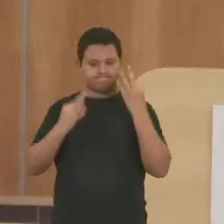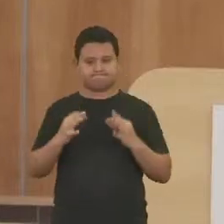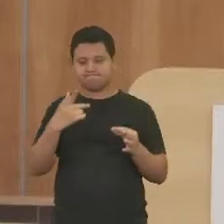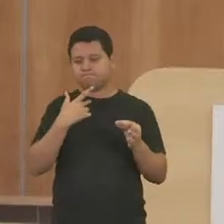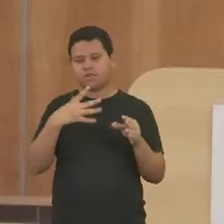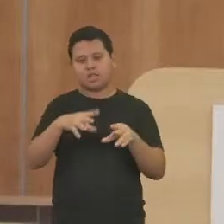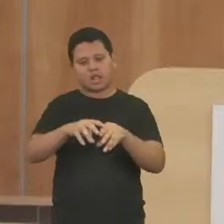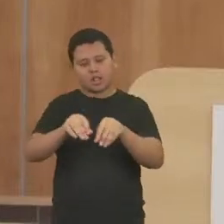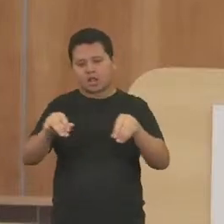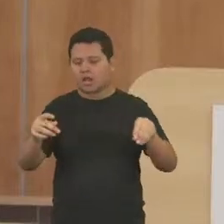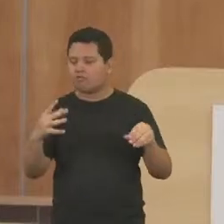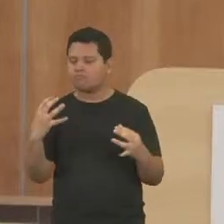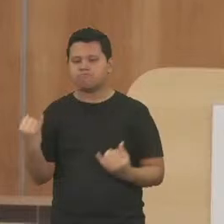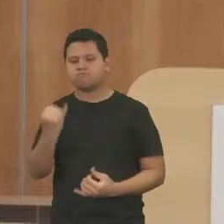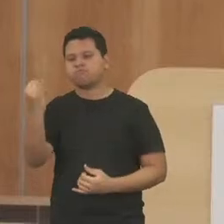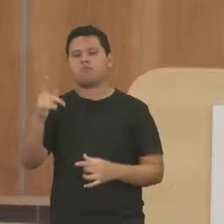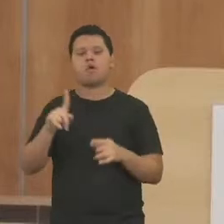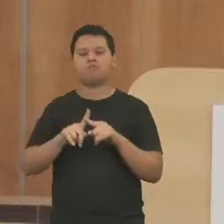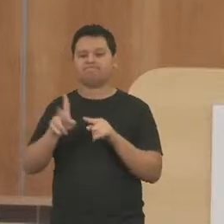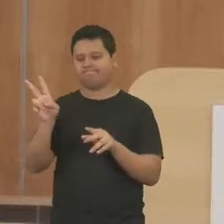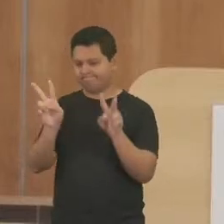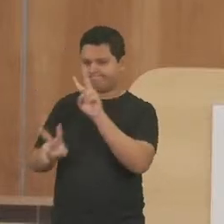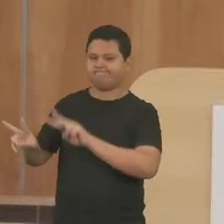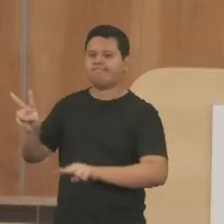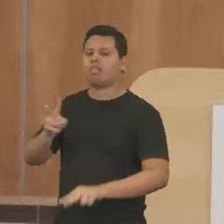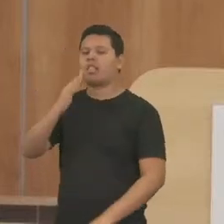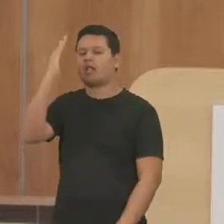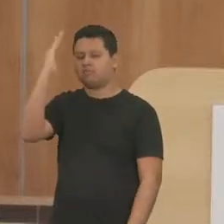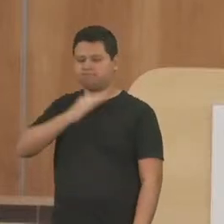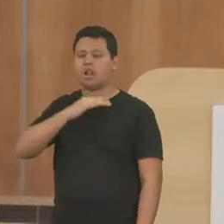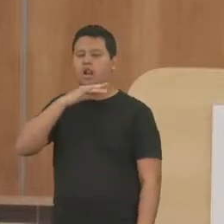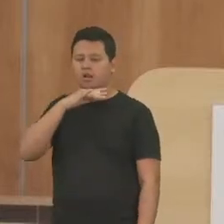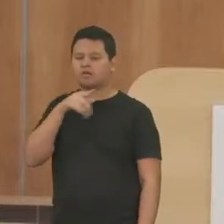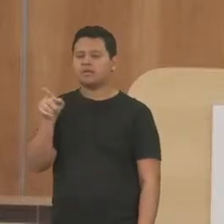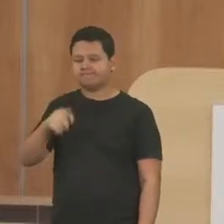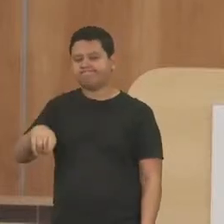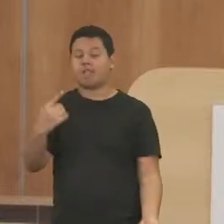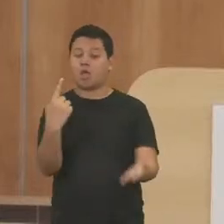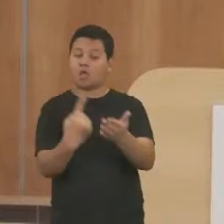tem cuidado muito mal do esporte, não é? E eu